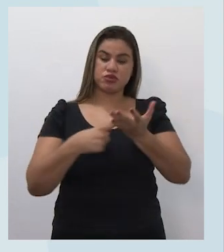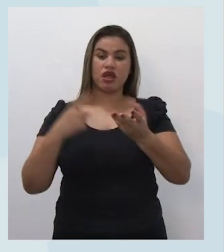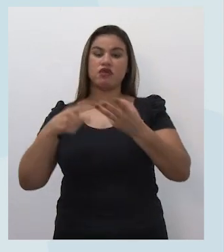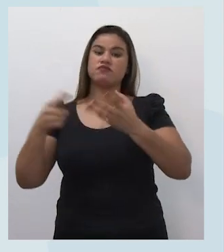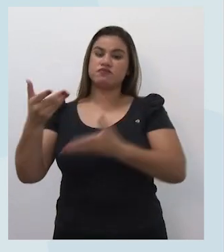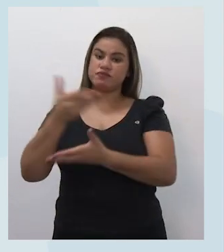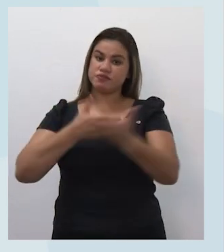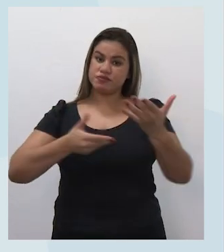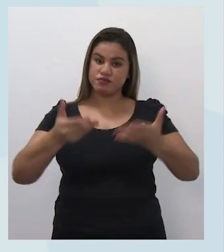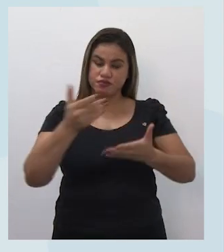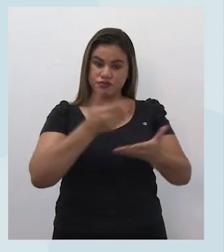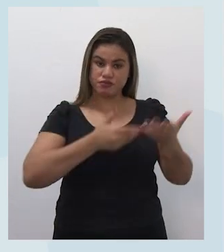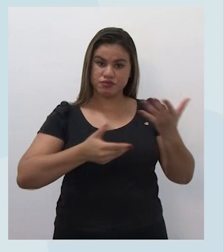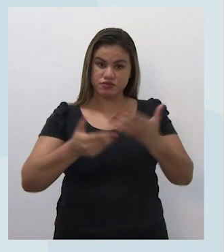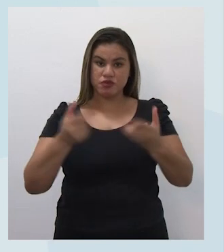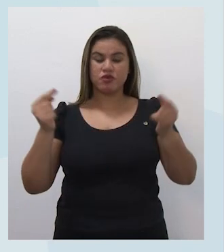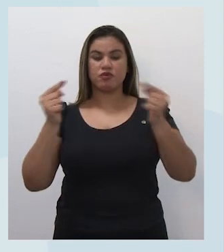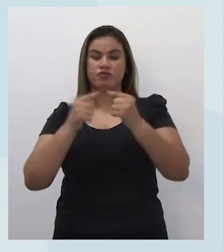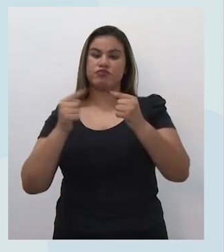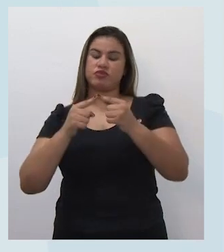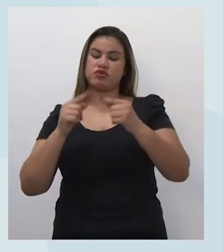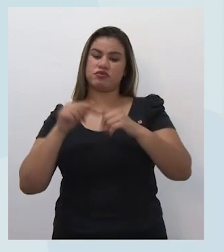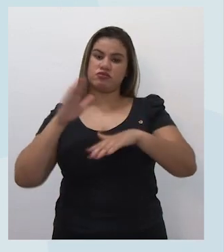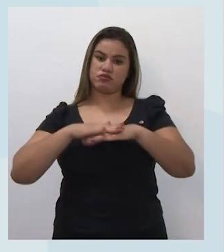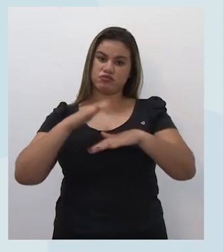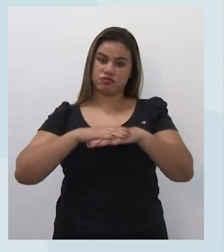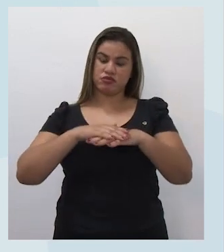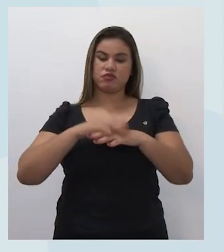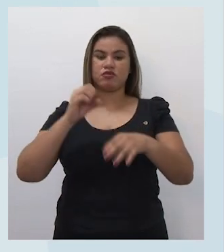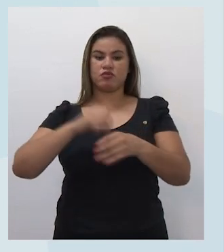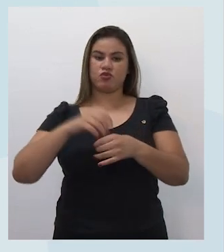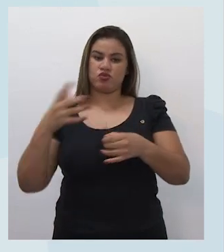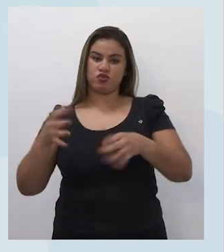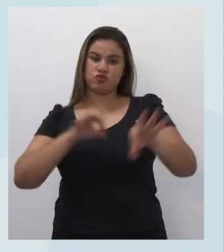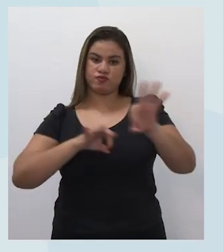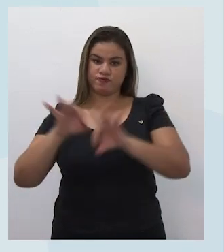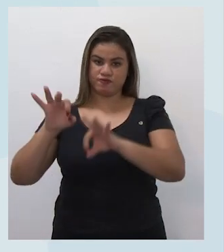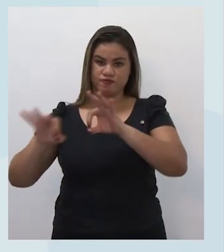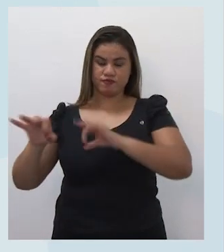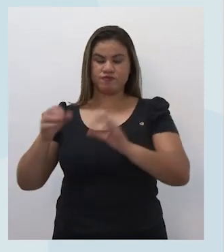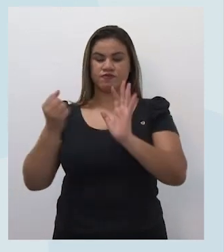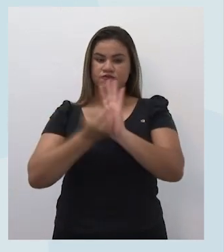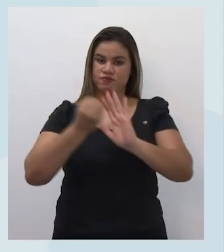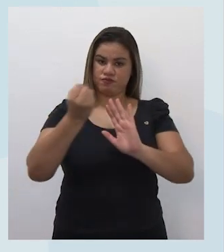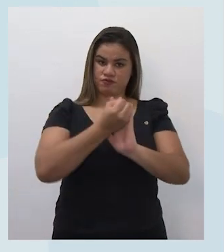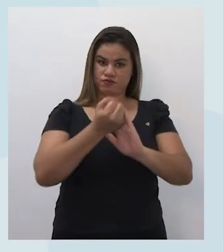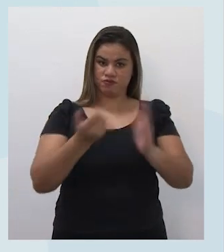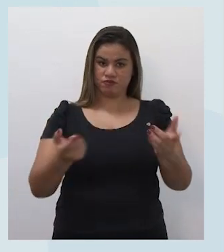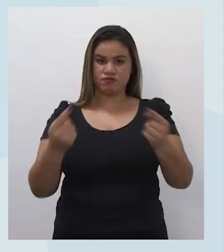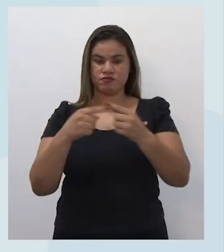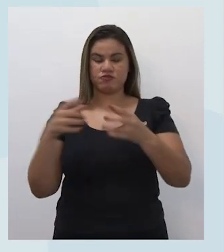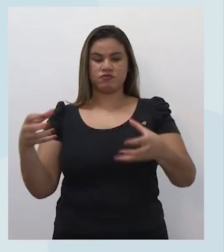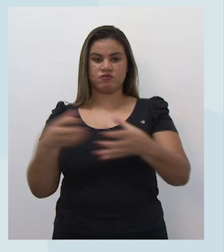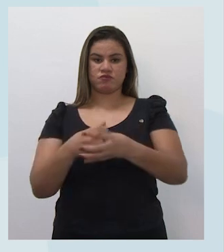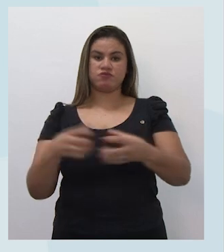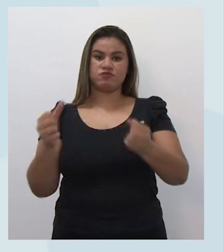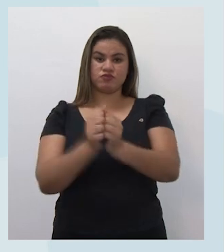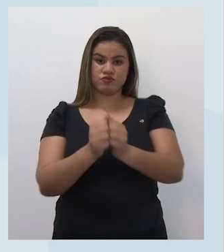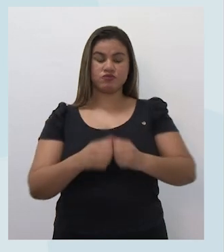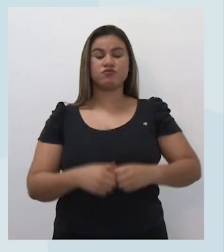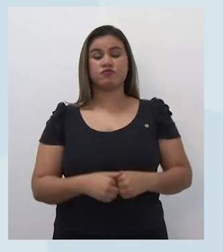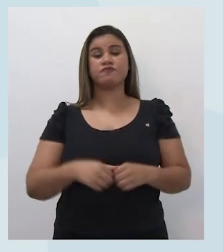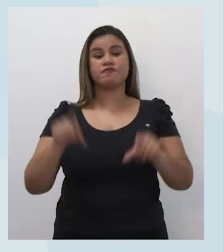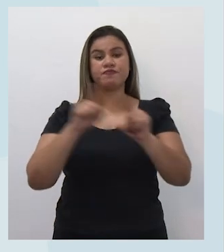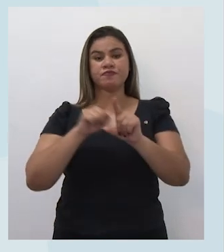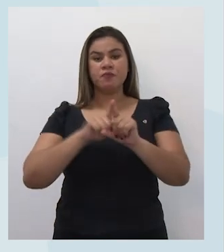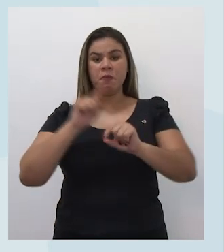colaboração, né, na produção desse material, dos documentos elaborados em conjunto e também levar em